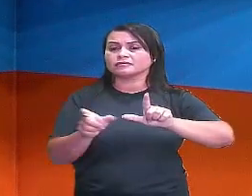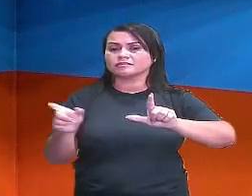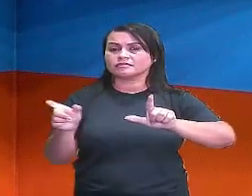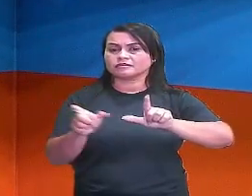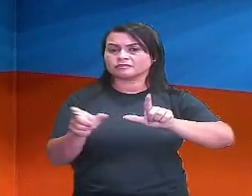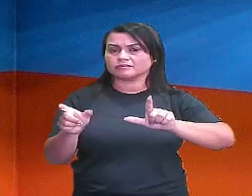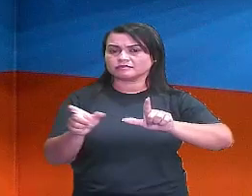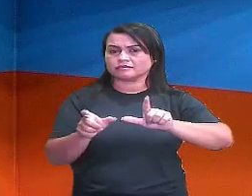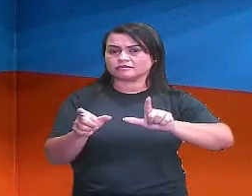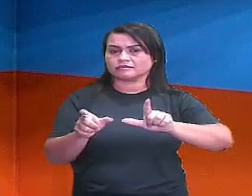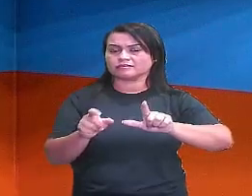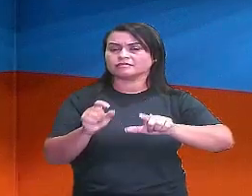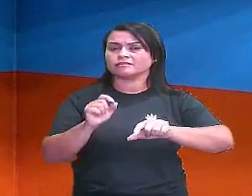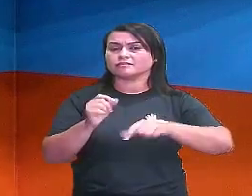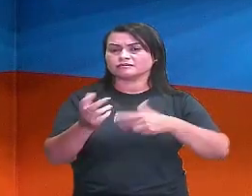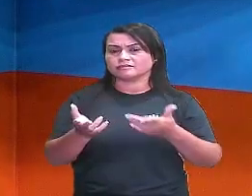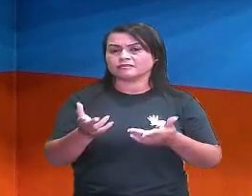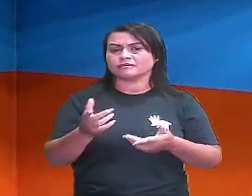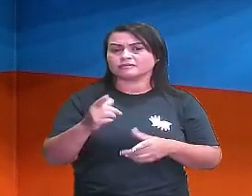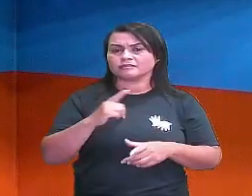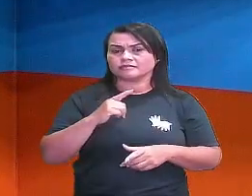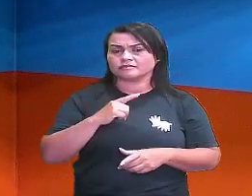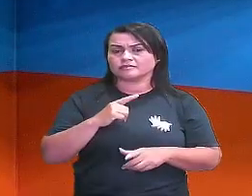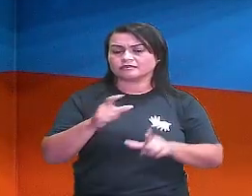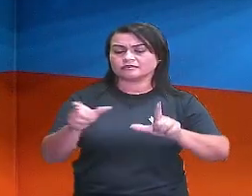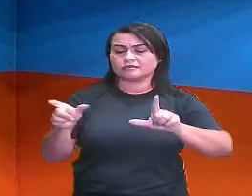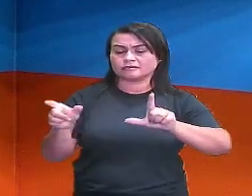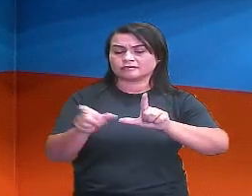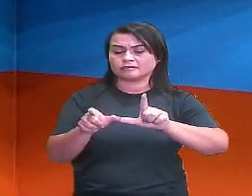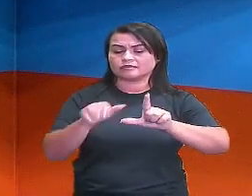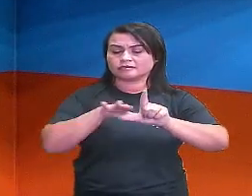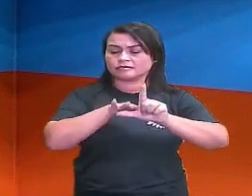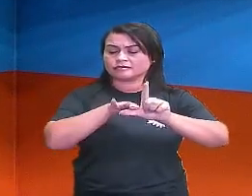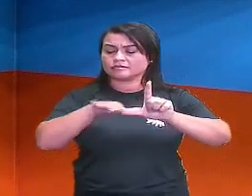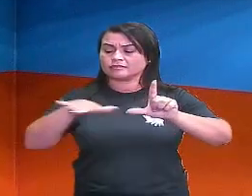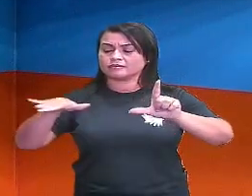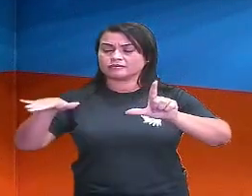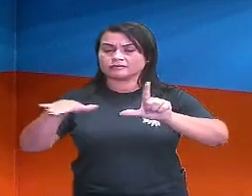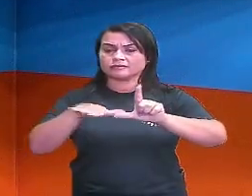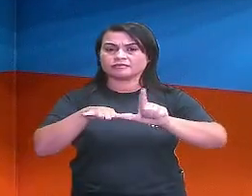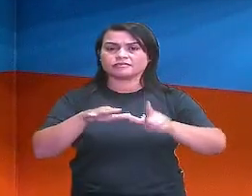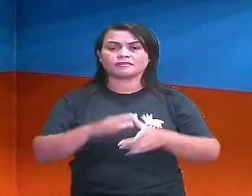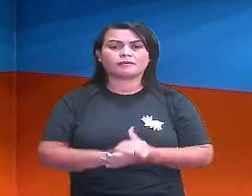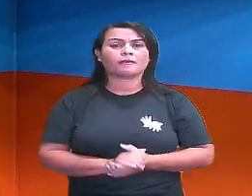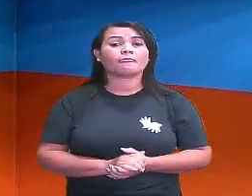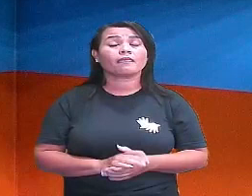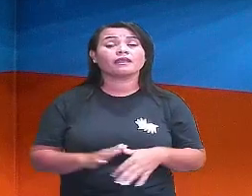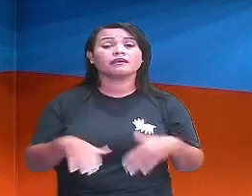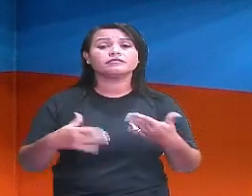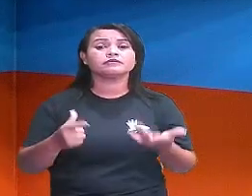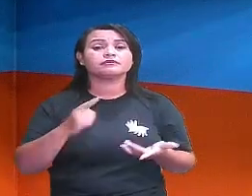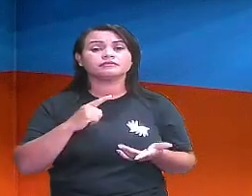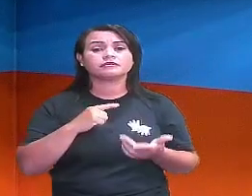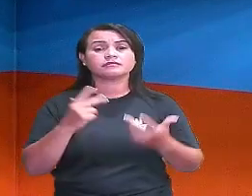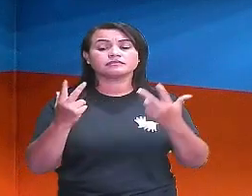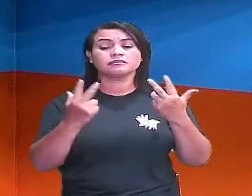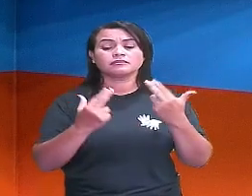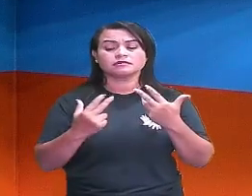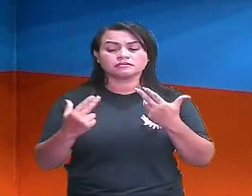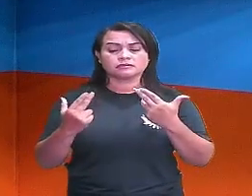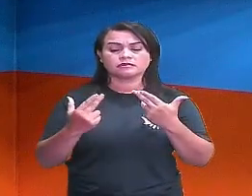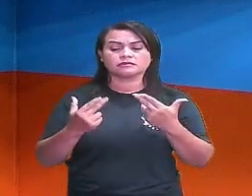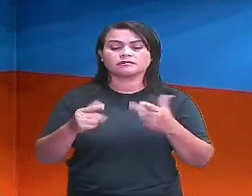eixo das abscissas, né, que está na horizontal, que é o eixo X. E aí ele deu os pares ordenados. A gente